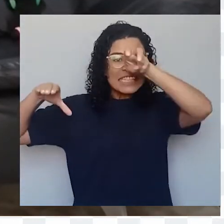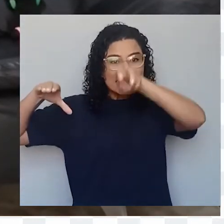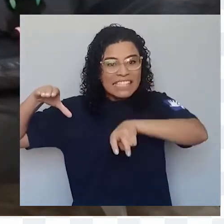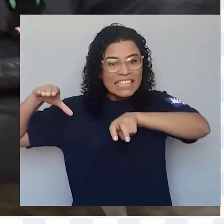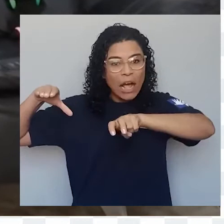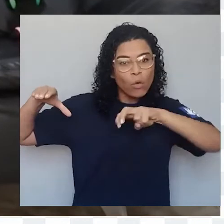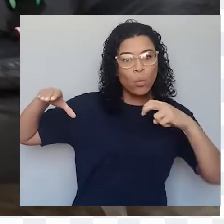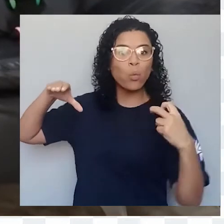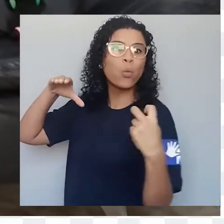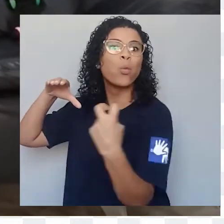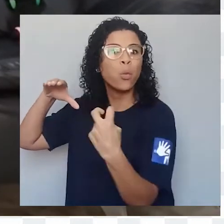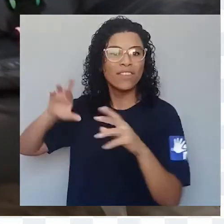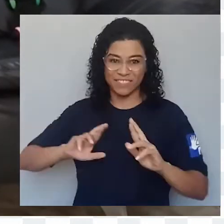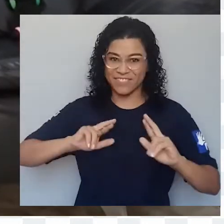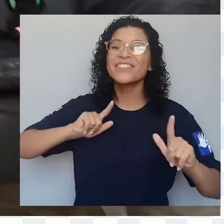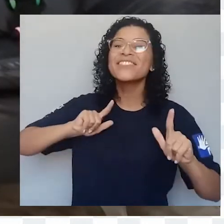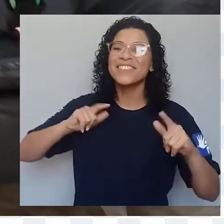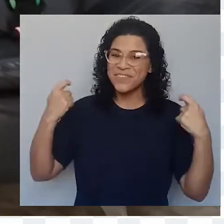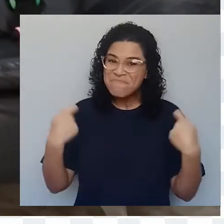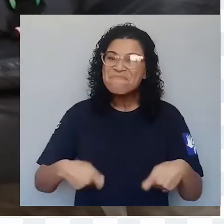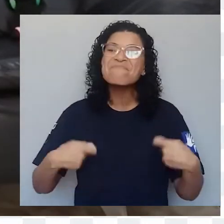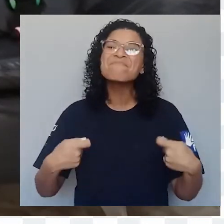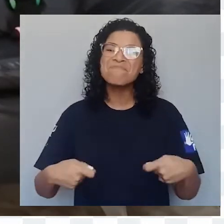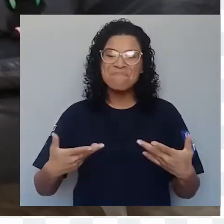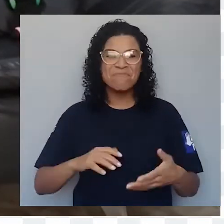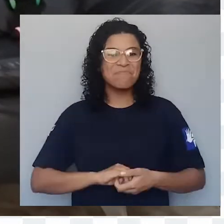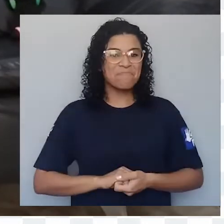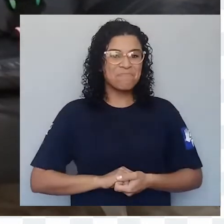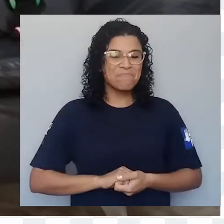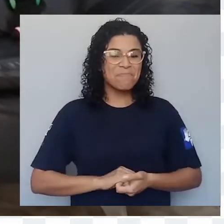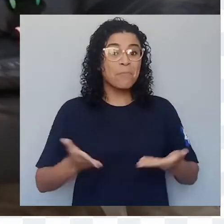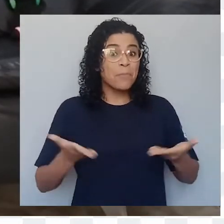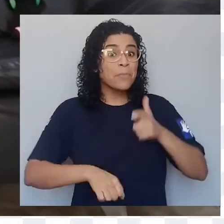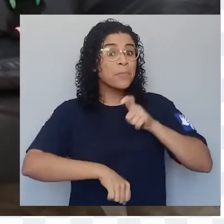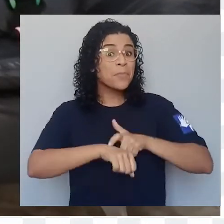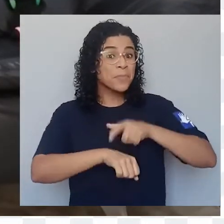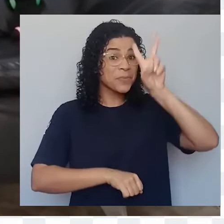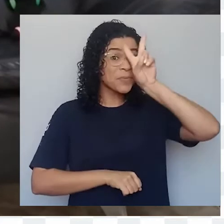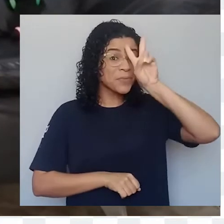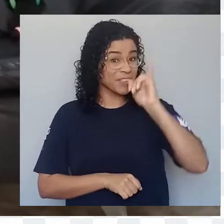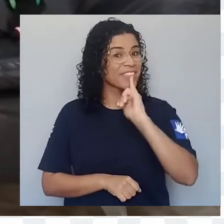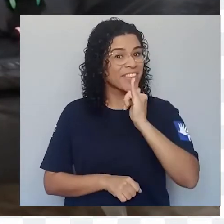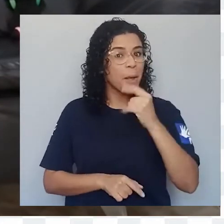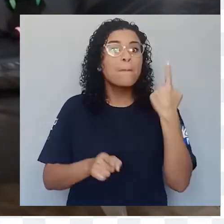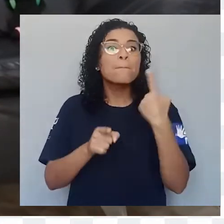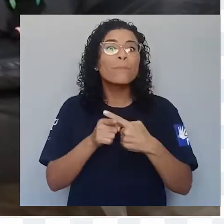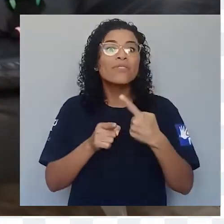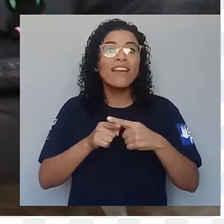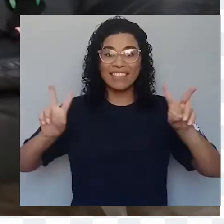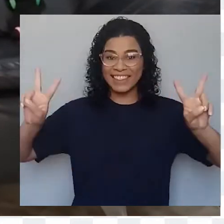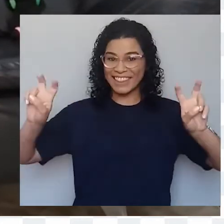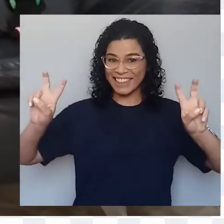e ficar de cabeça para baixo enquanto eu conto a história. Porque